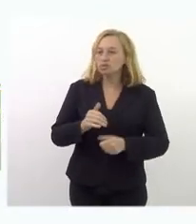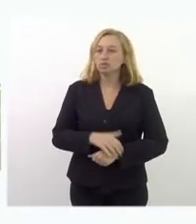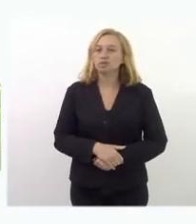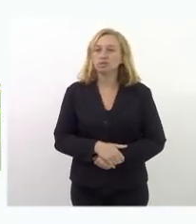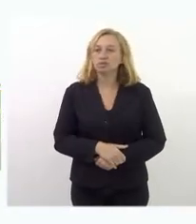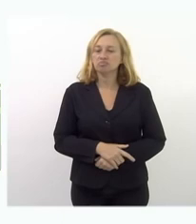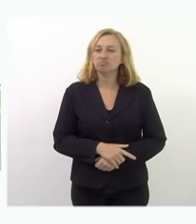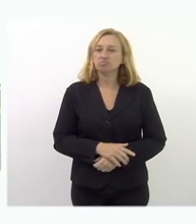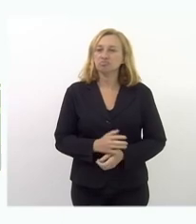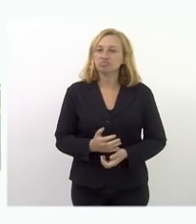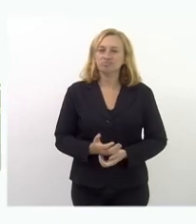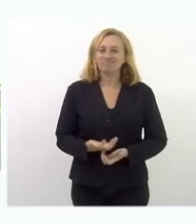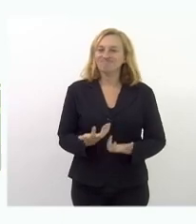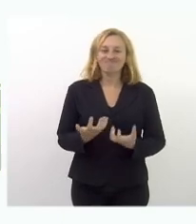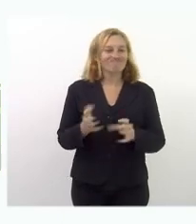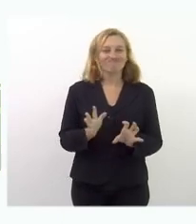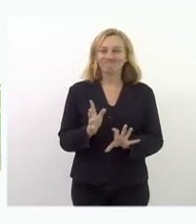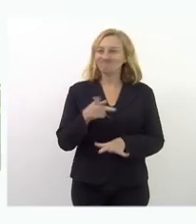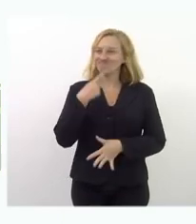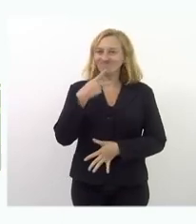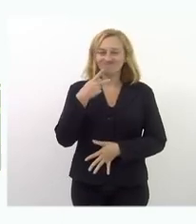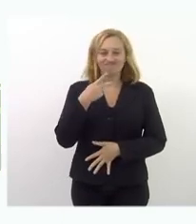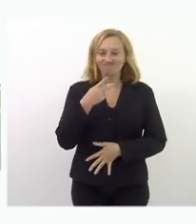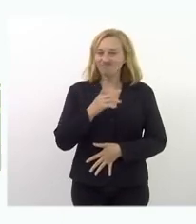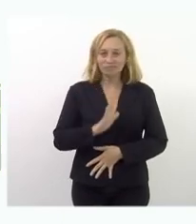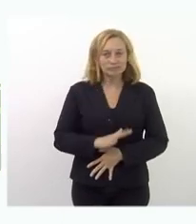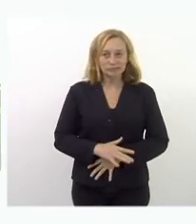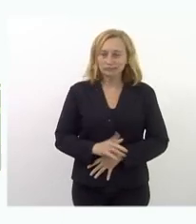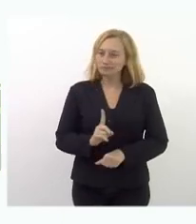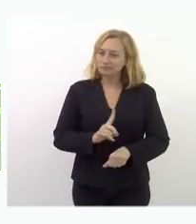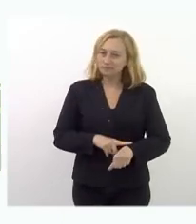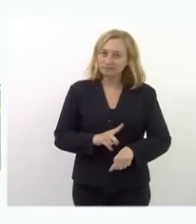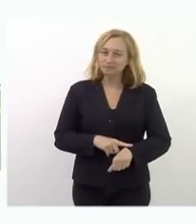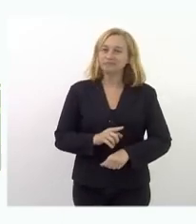eu não desejaria fazer uso da palavra nesse